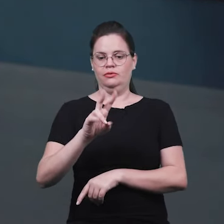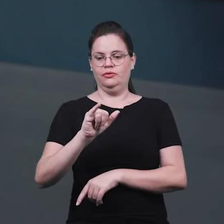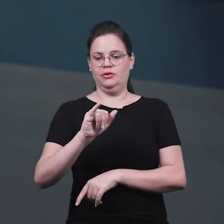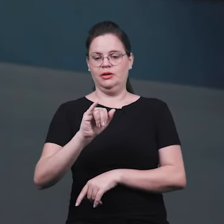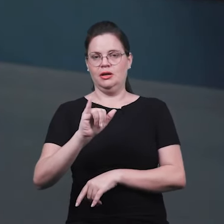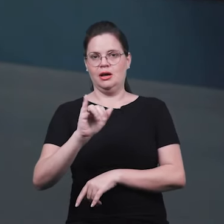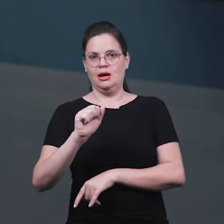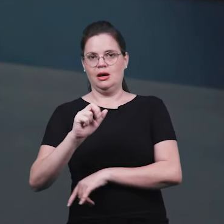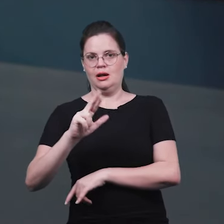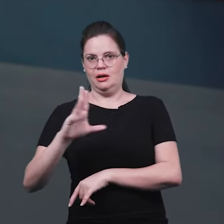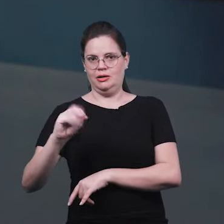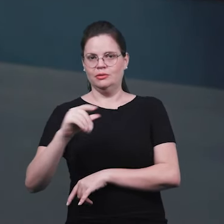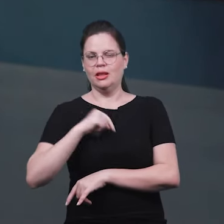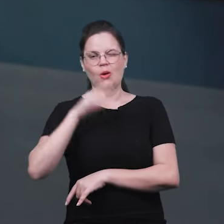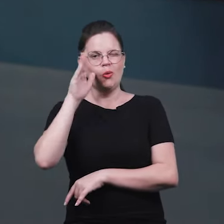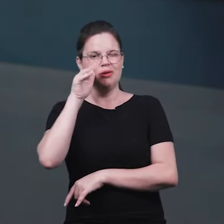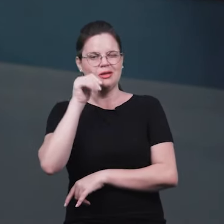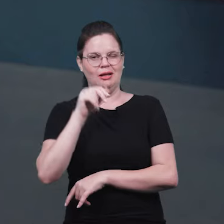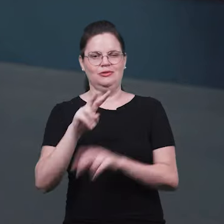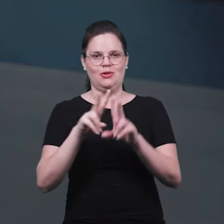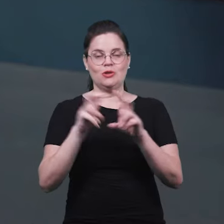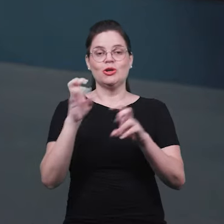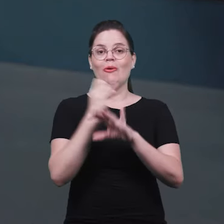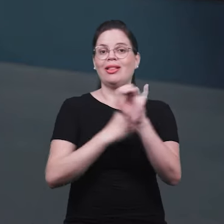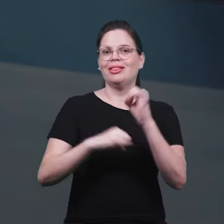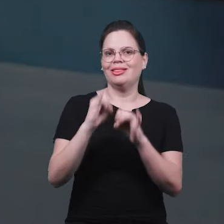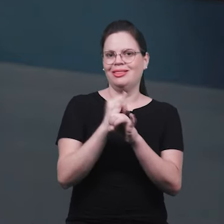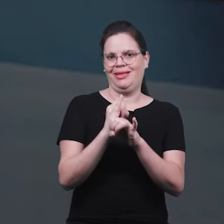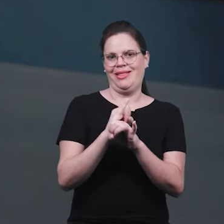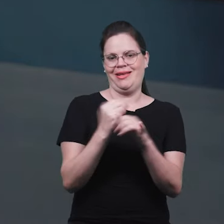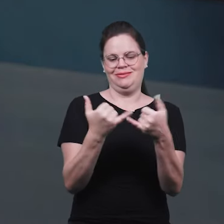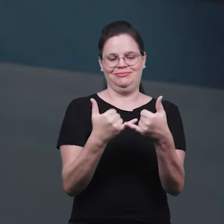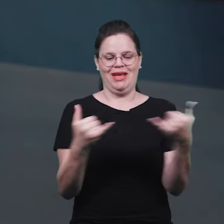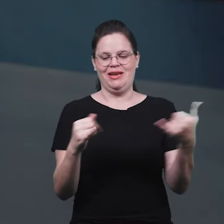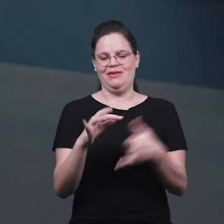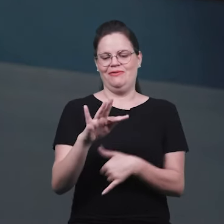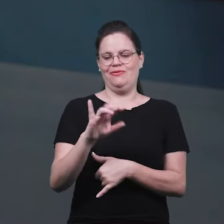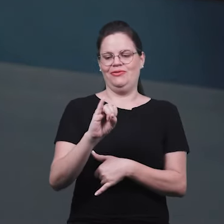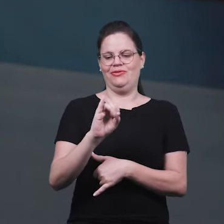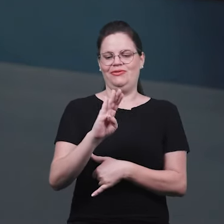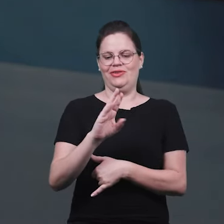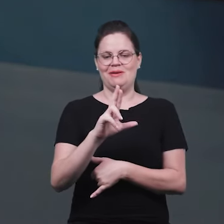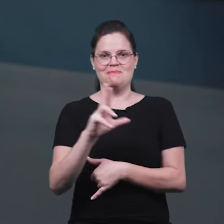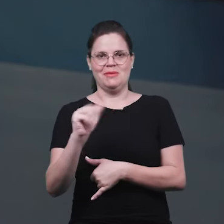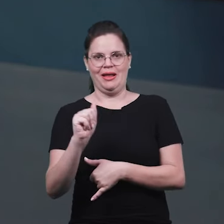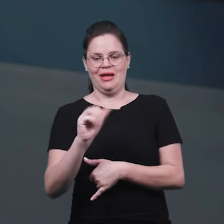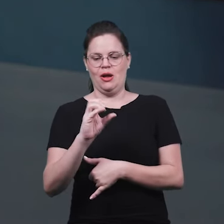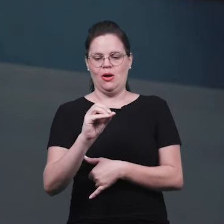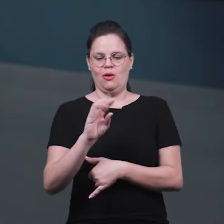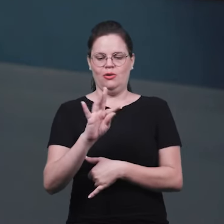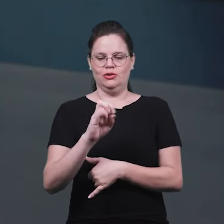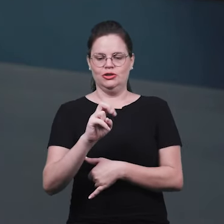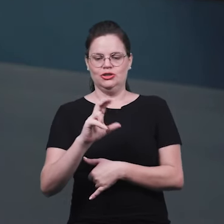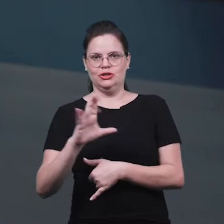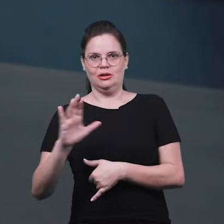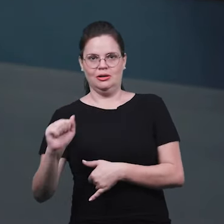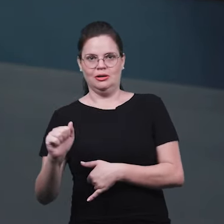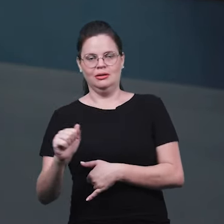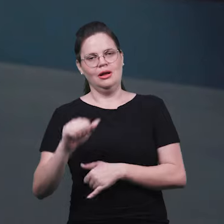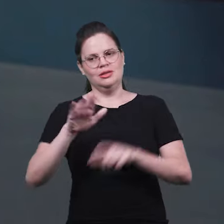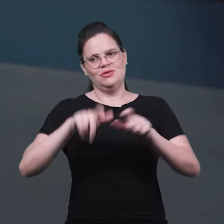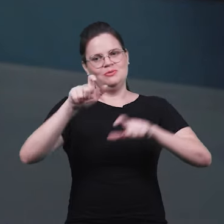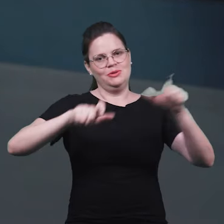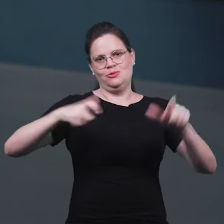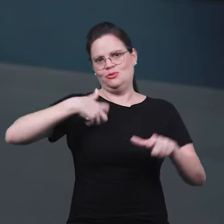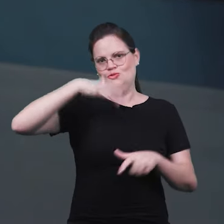algumas curiosidades em torno do infoviário, que é algo não muito difundido, né, e não muito comentado, e que às vezes